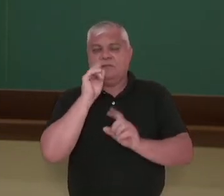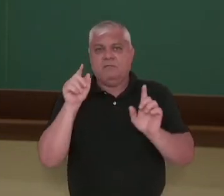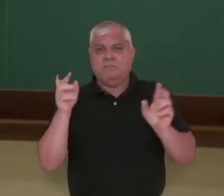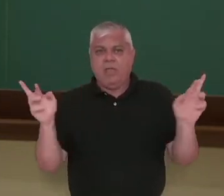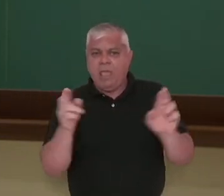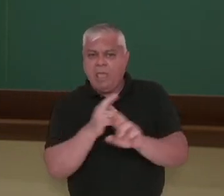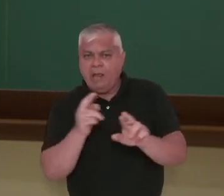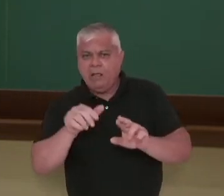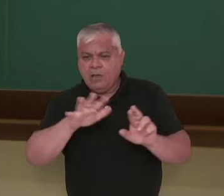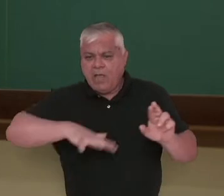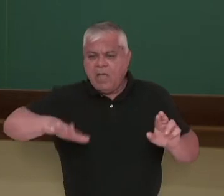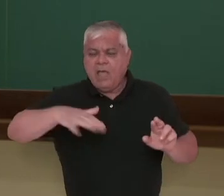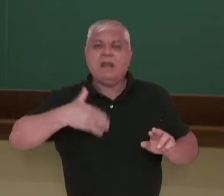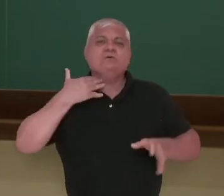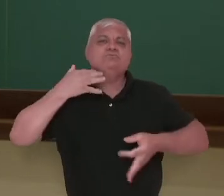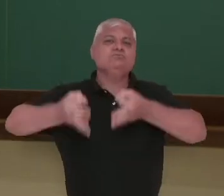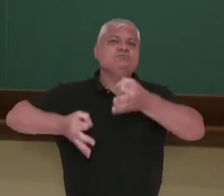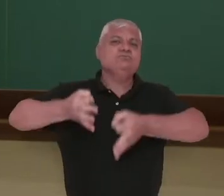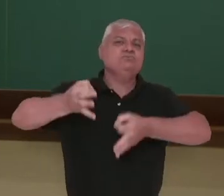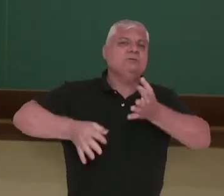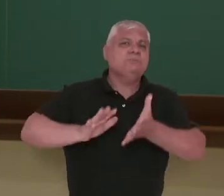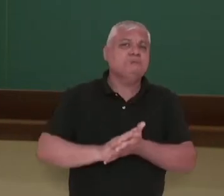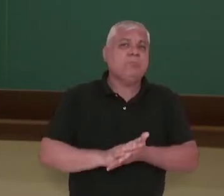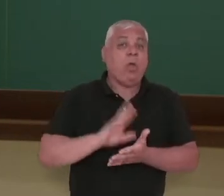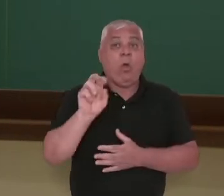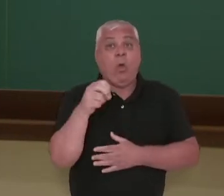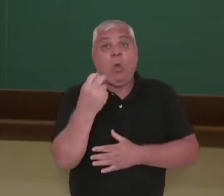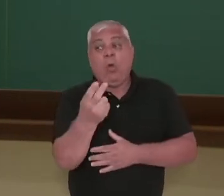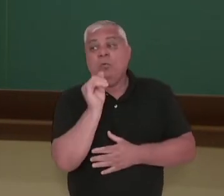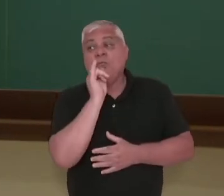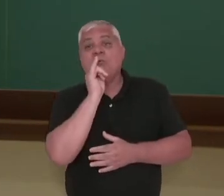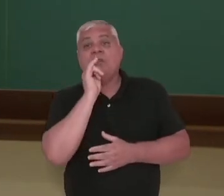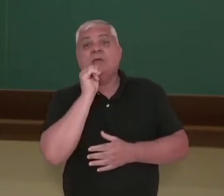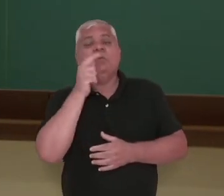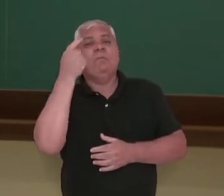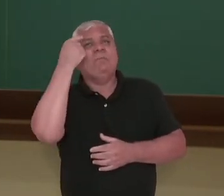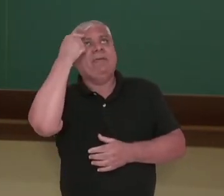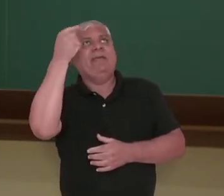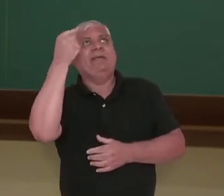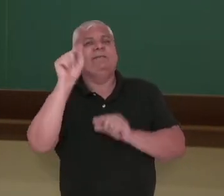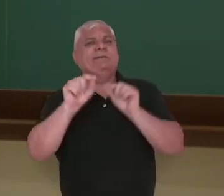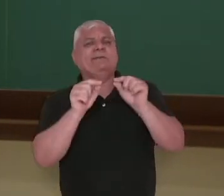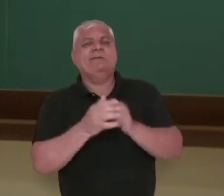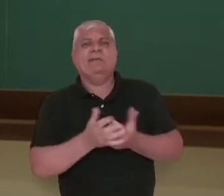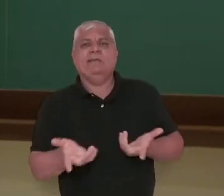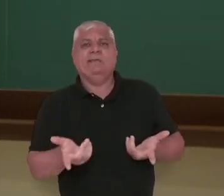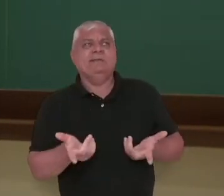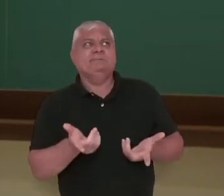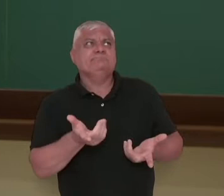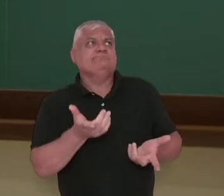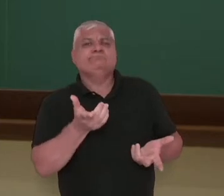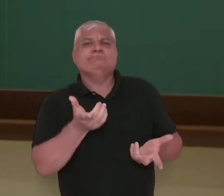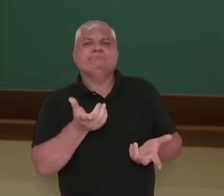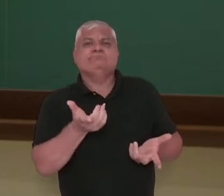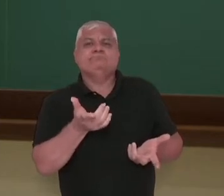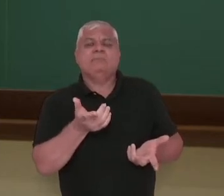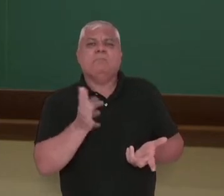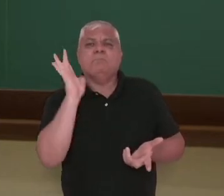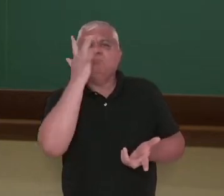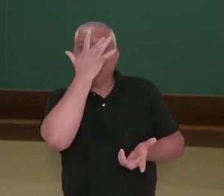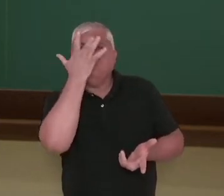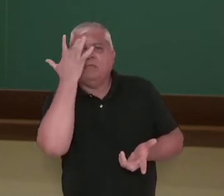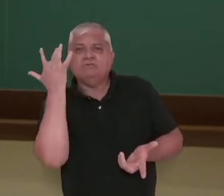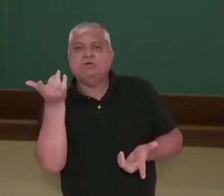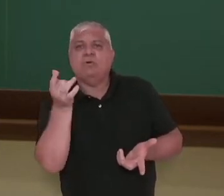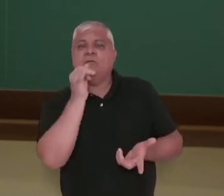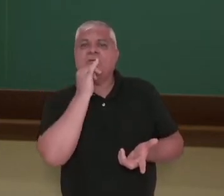campo jurídico, ao campo do direito? Ou será que o que vem à mente de vocês é o depoimento, por exemplo, de alguém